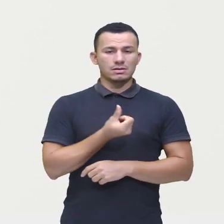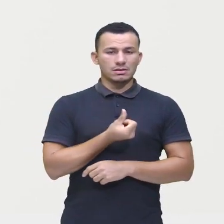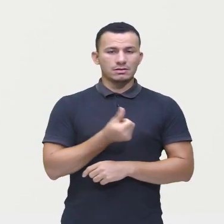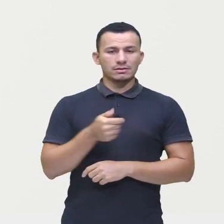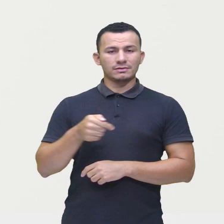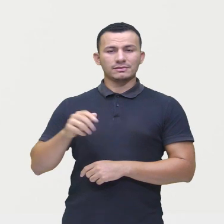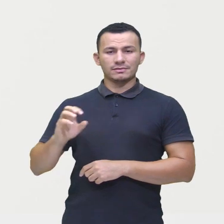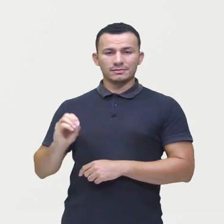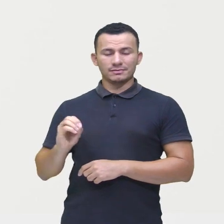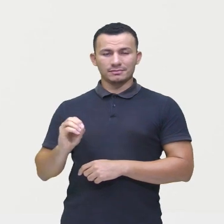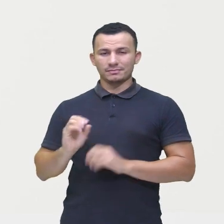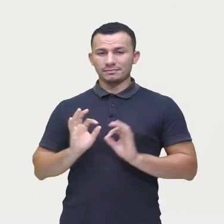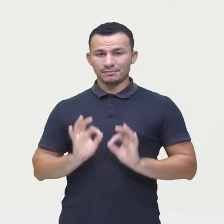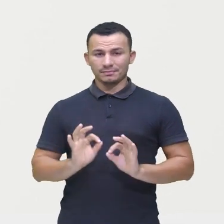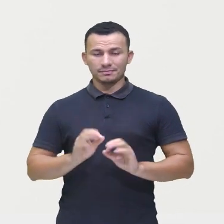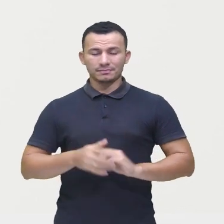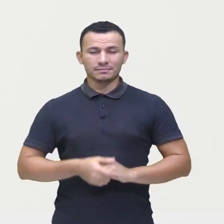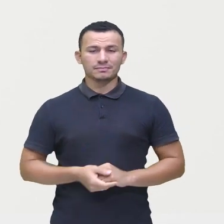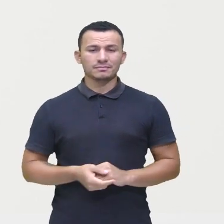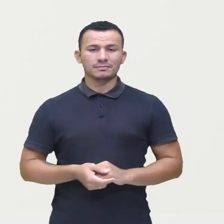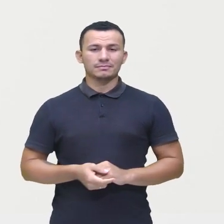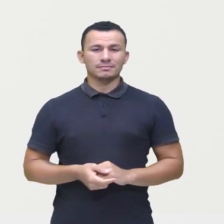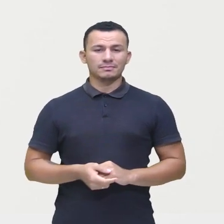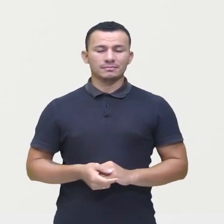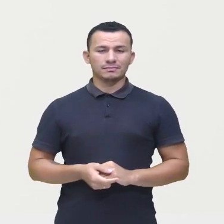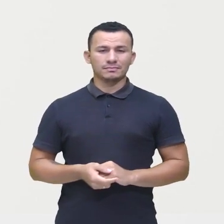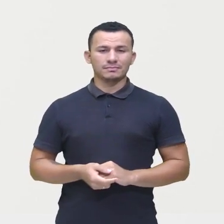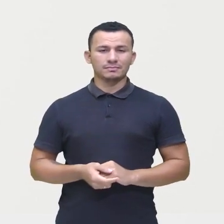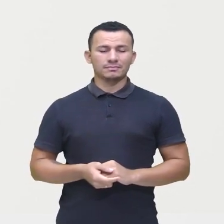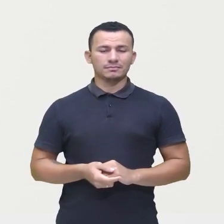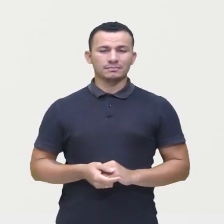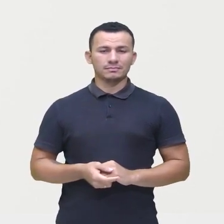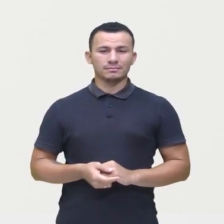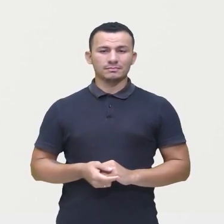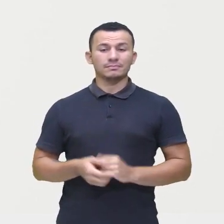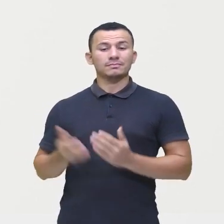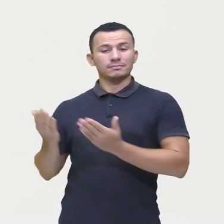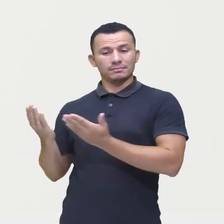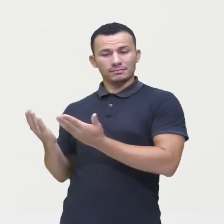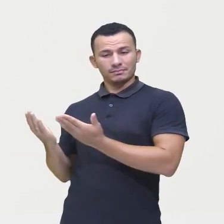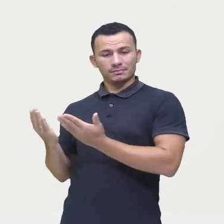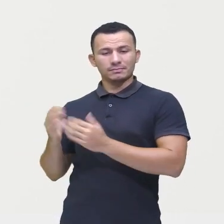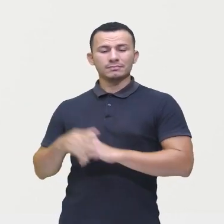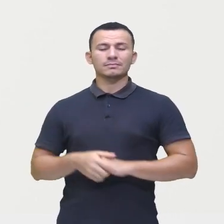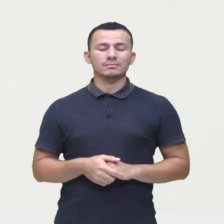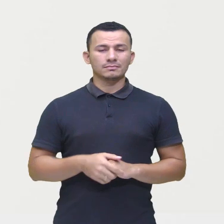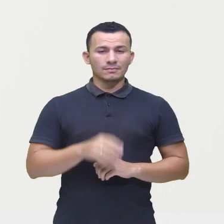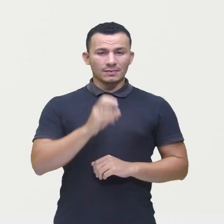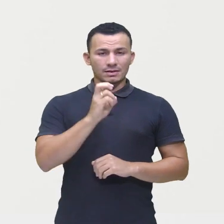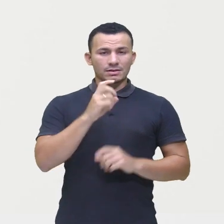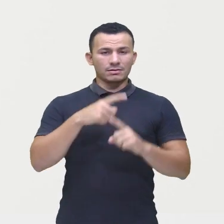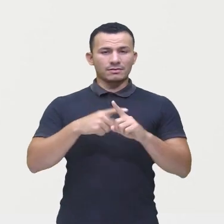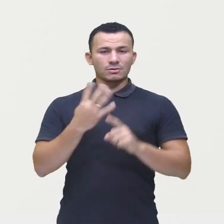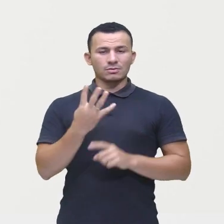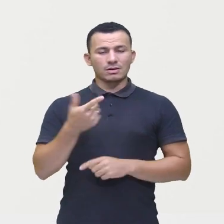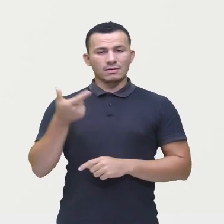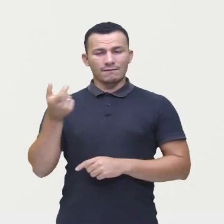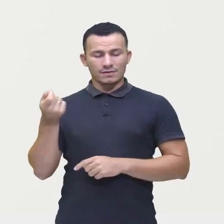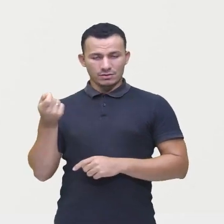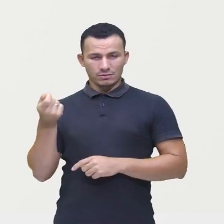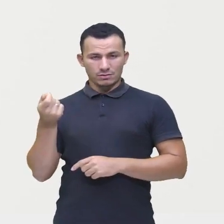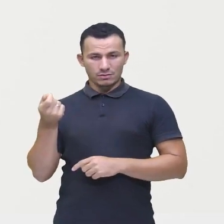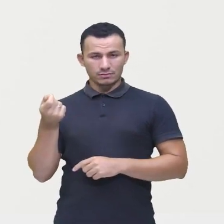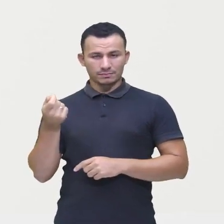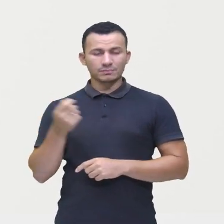670. Tudo bem? Vamos voltar aí, ó, só para relembrar. 5 vezes 4, 20, sobe